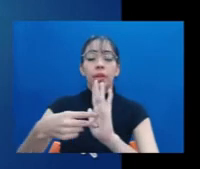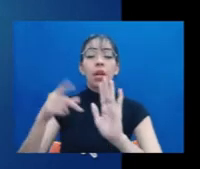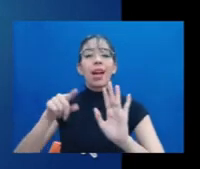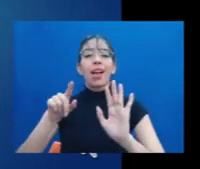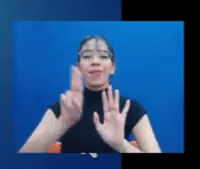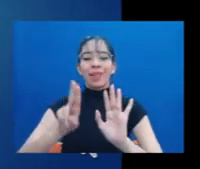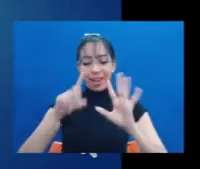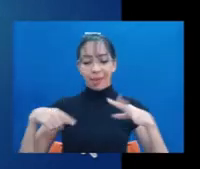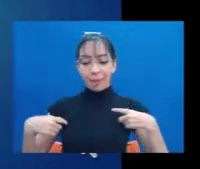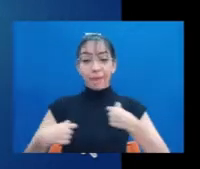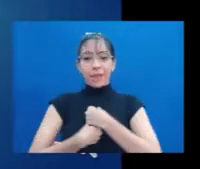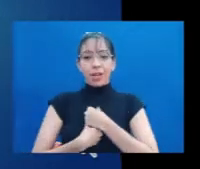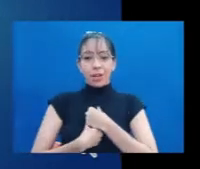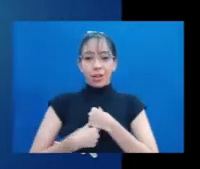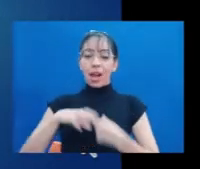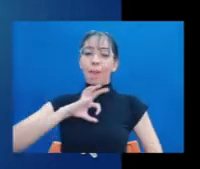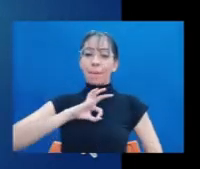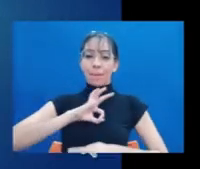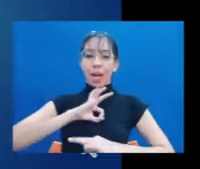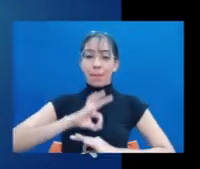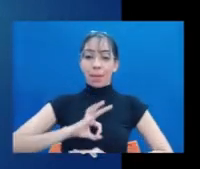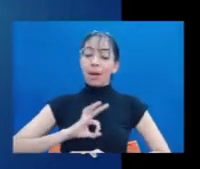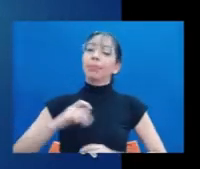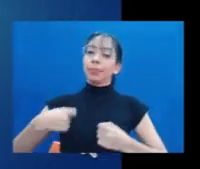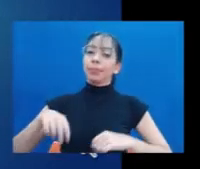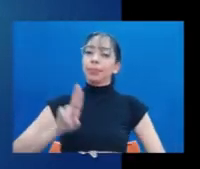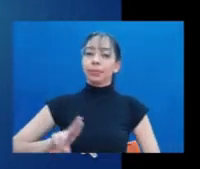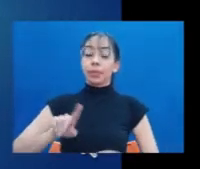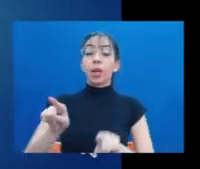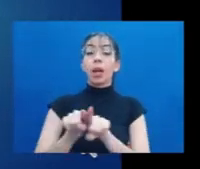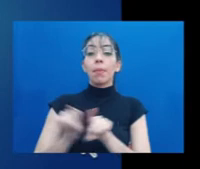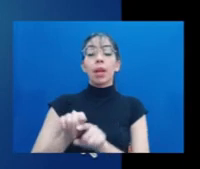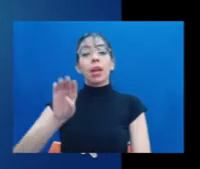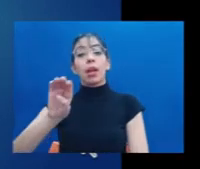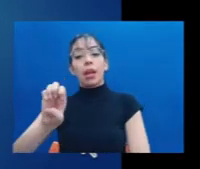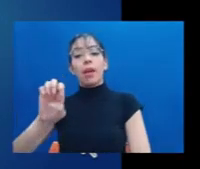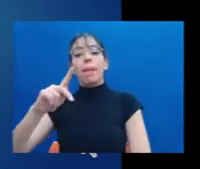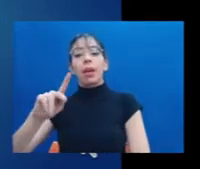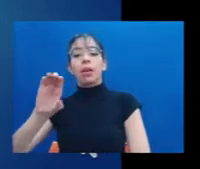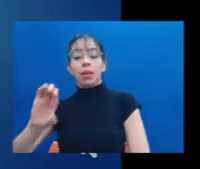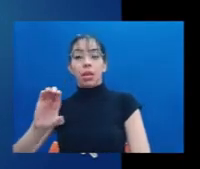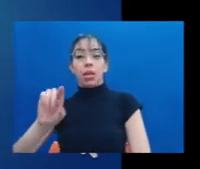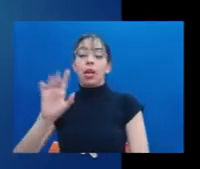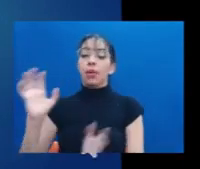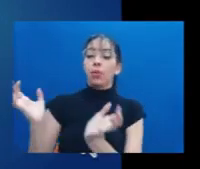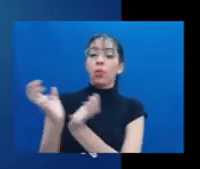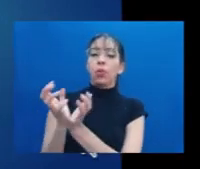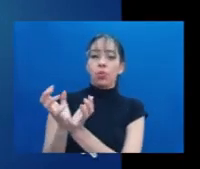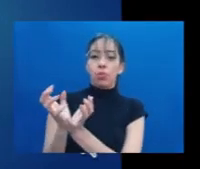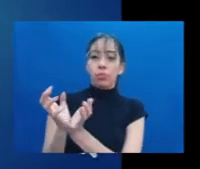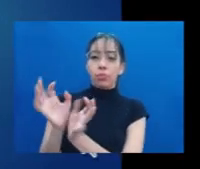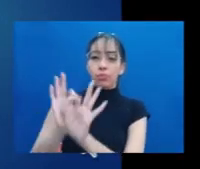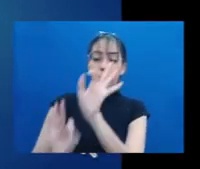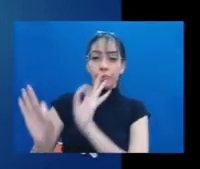esteja abotoado, né? Jaleco aberto, ele não é um EPI. O EPC, que é o equipamento de proteção coletiva, é a